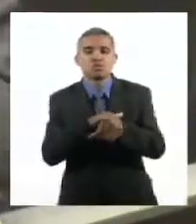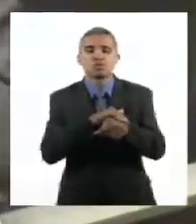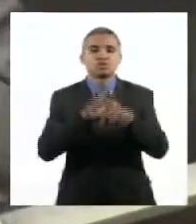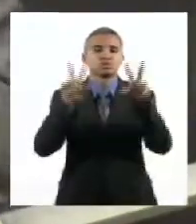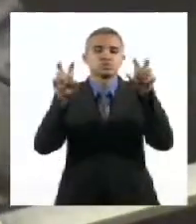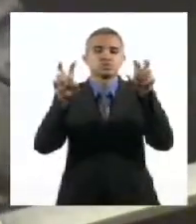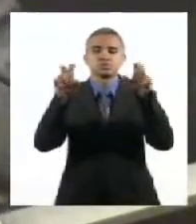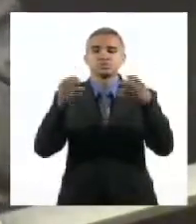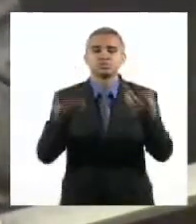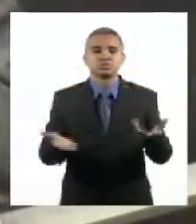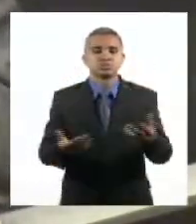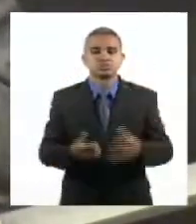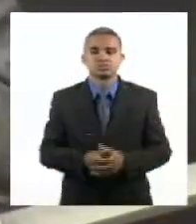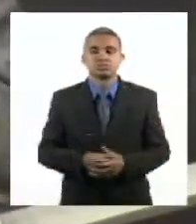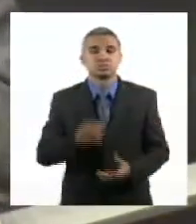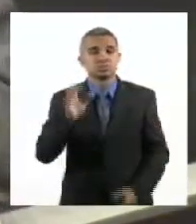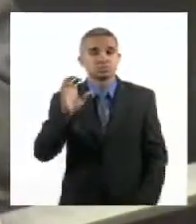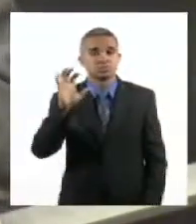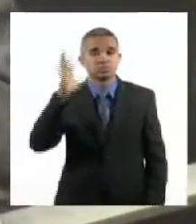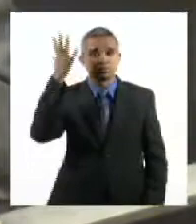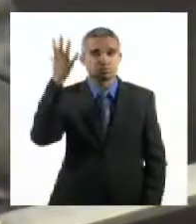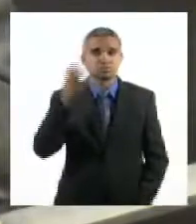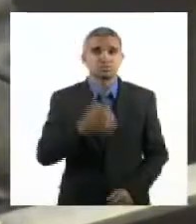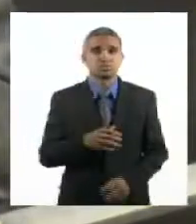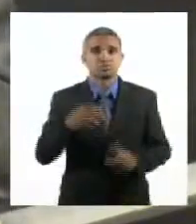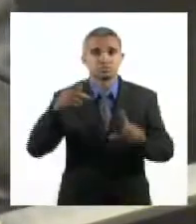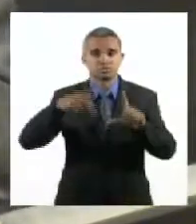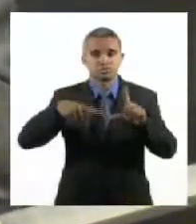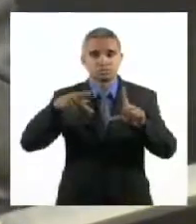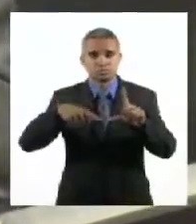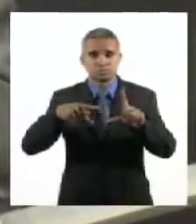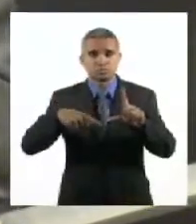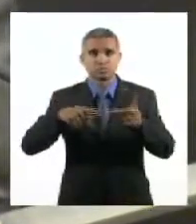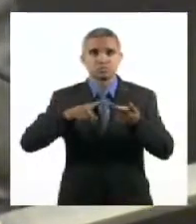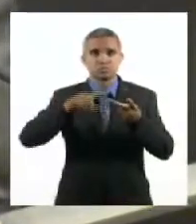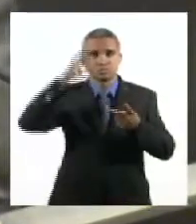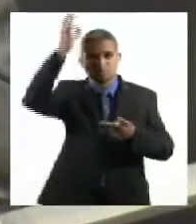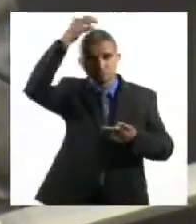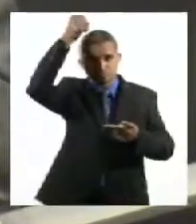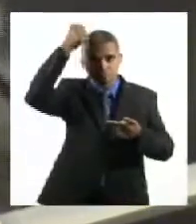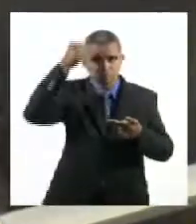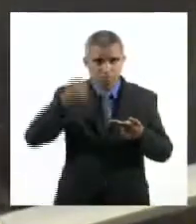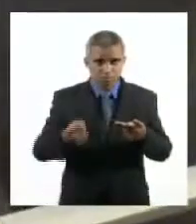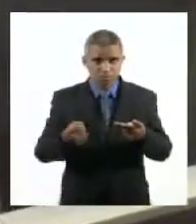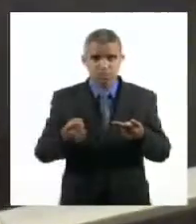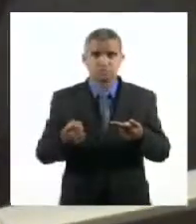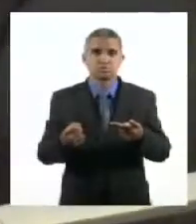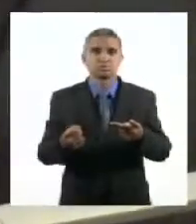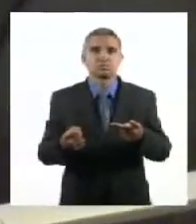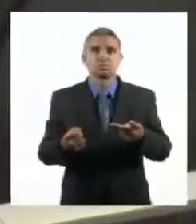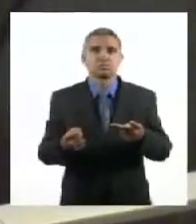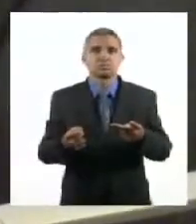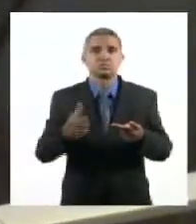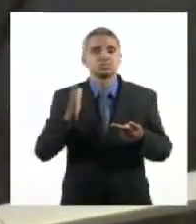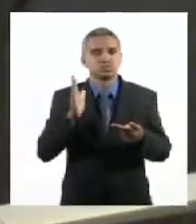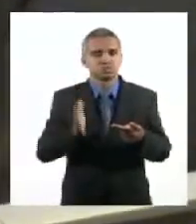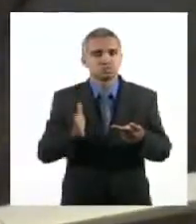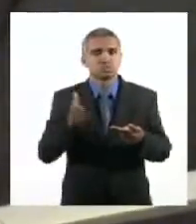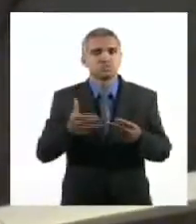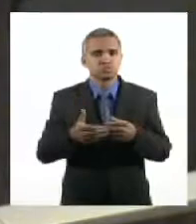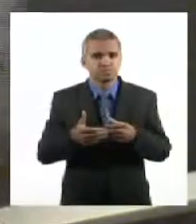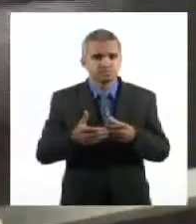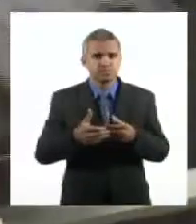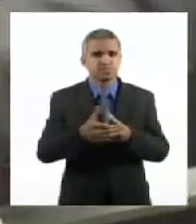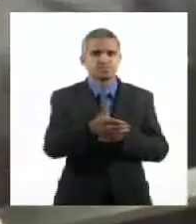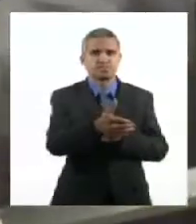vez que o que está acontecendo em Passo Lumiar, em Ribamar, já está em curso